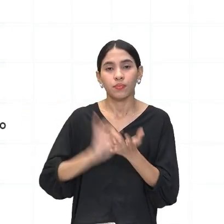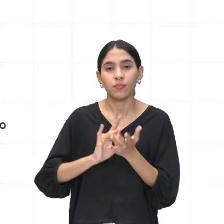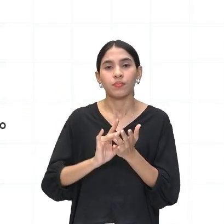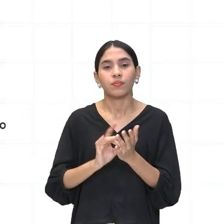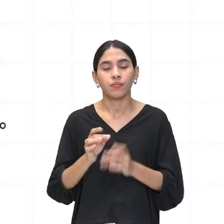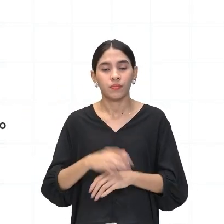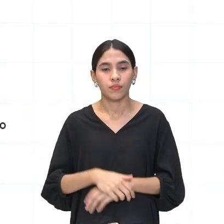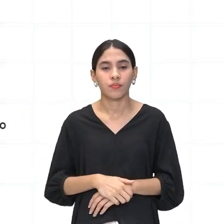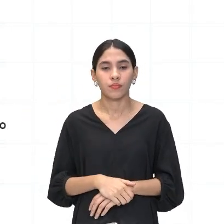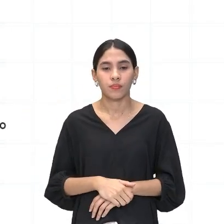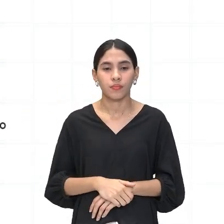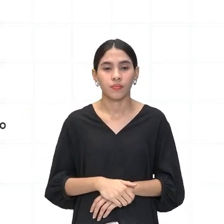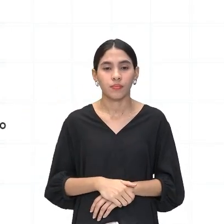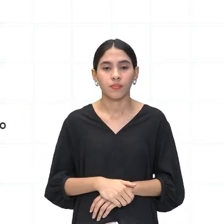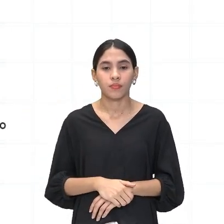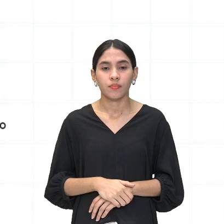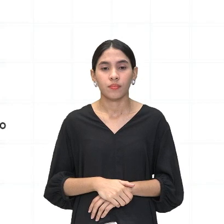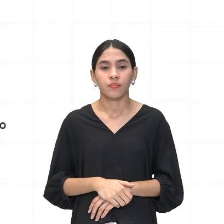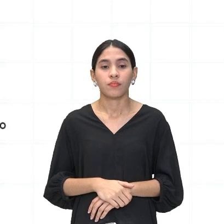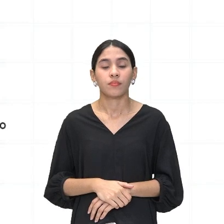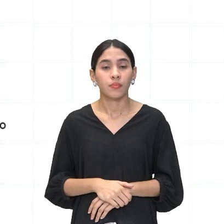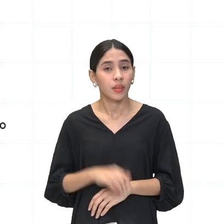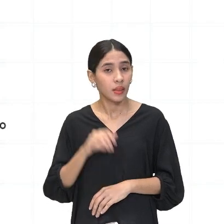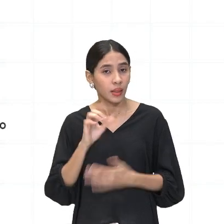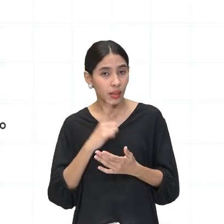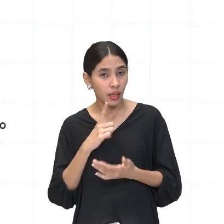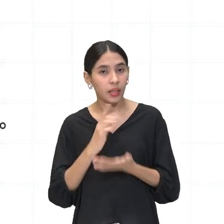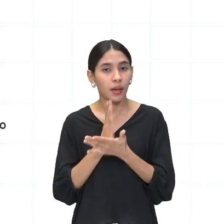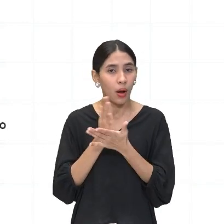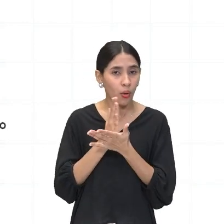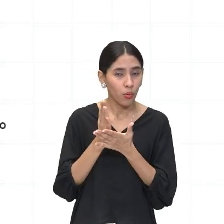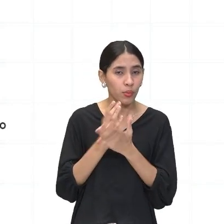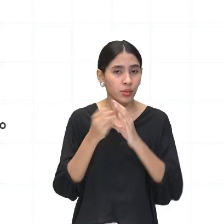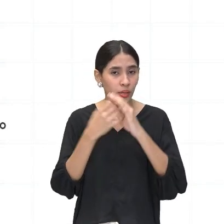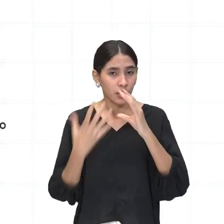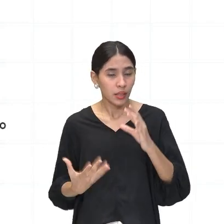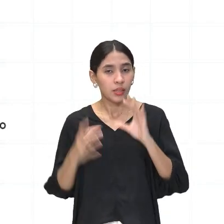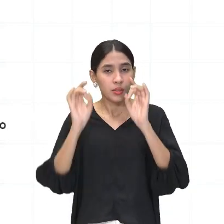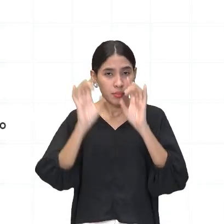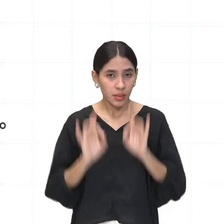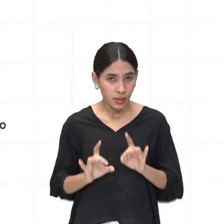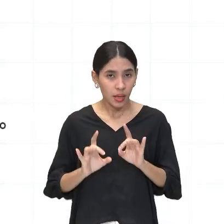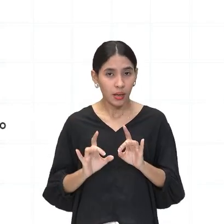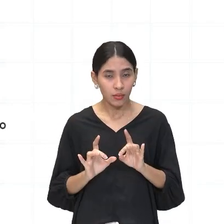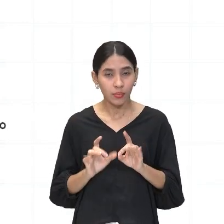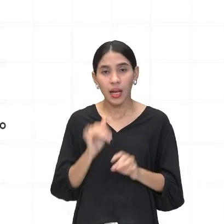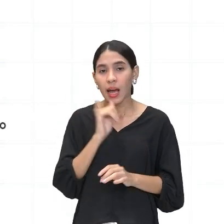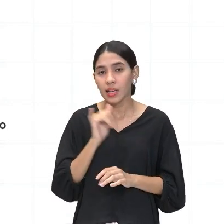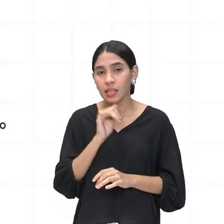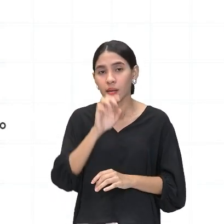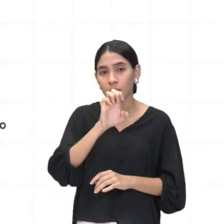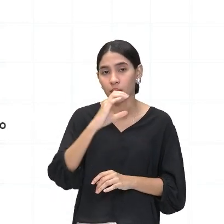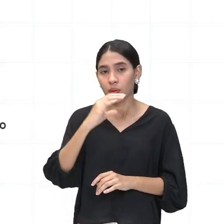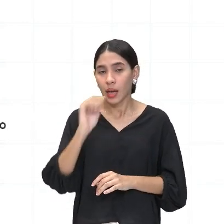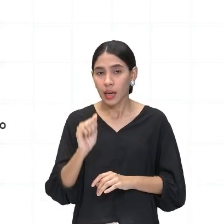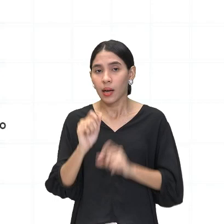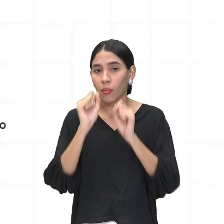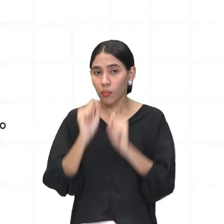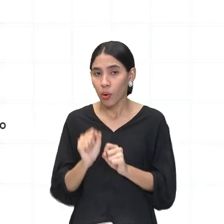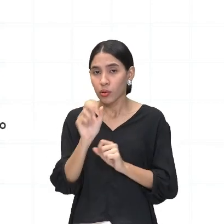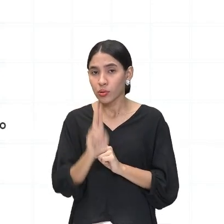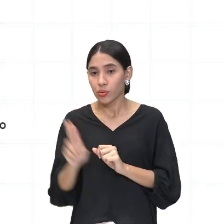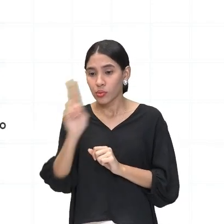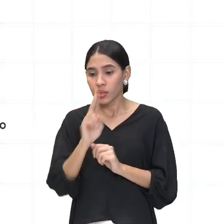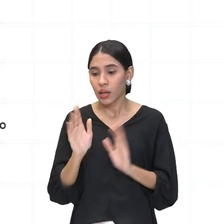determinado, tá bom? Há casos em que o ECA pode ser aplicado excepcionalmente